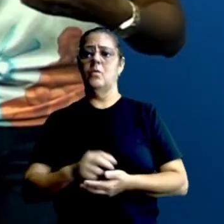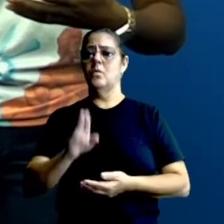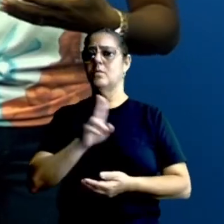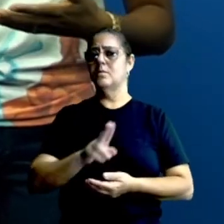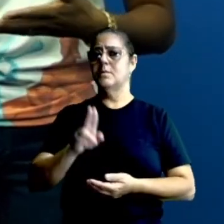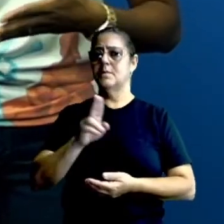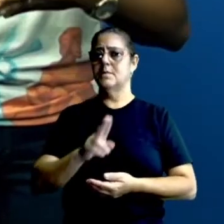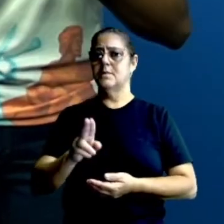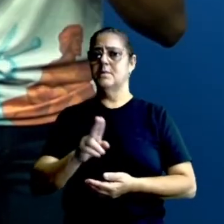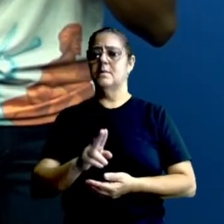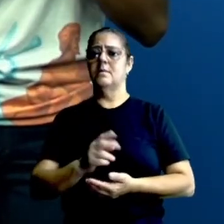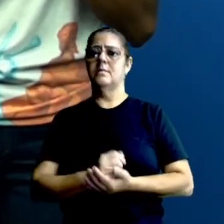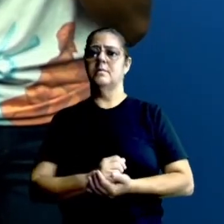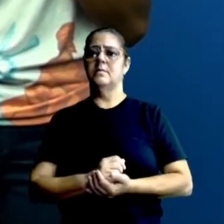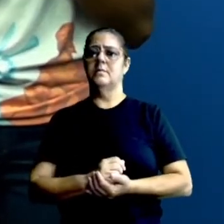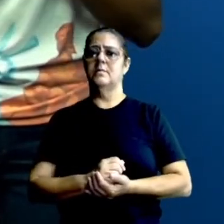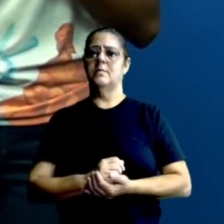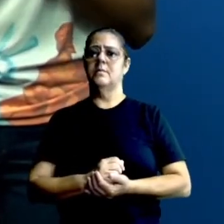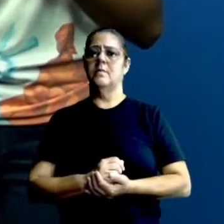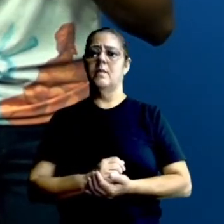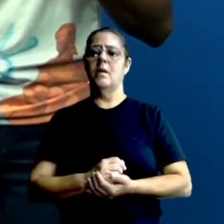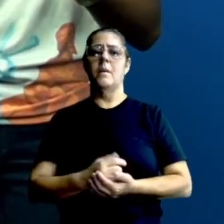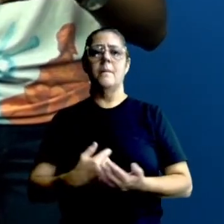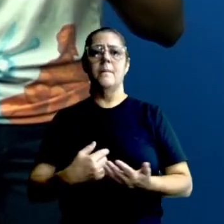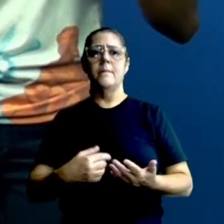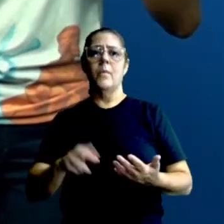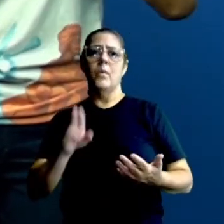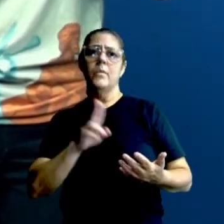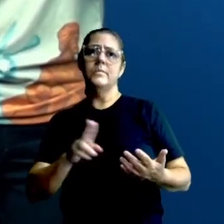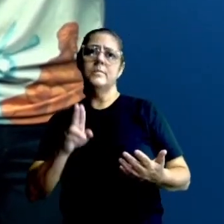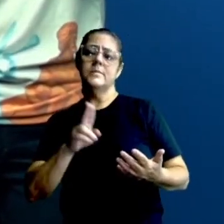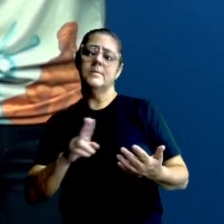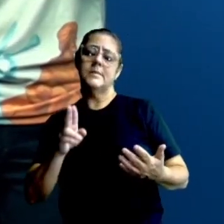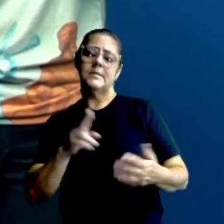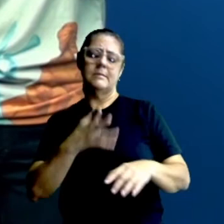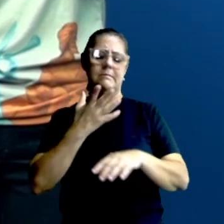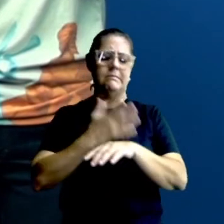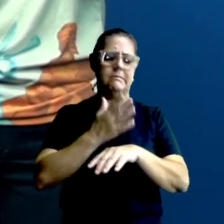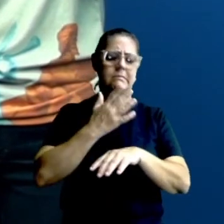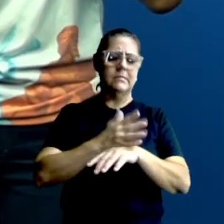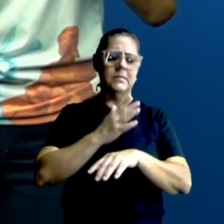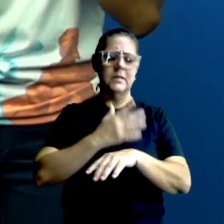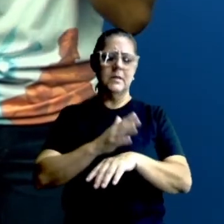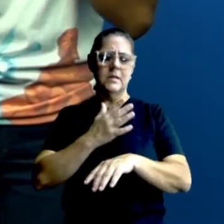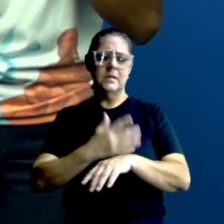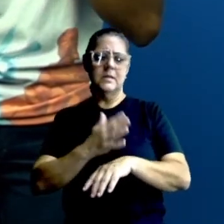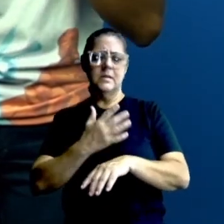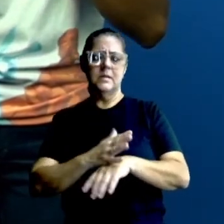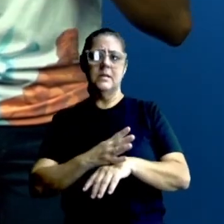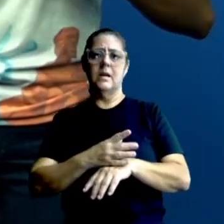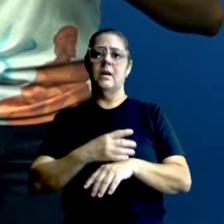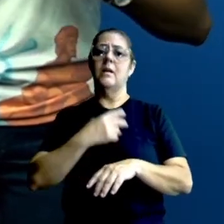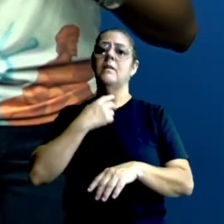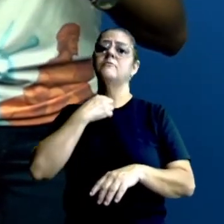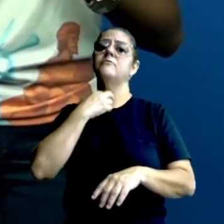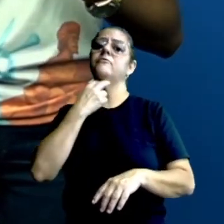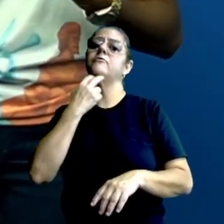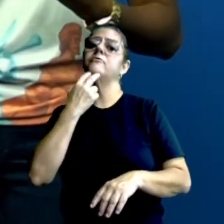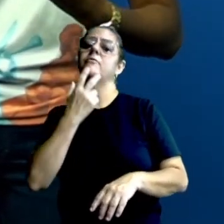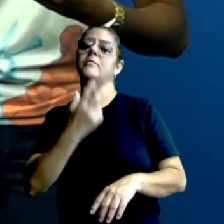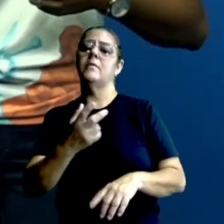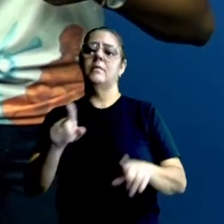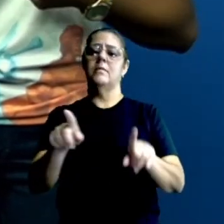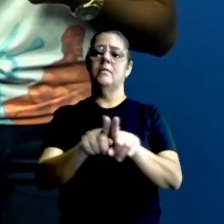Usa essas expressões e faça o máximo possível de uso para que você ouça o que você está falando e você